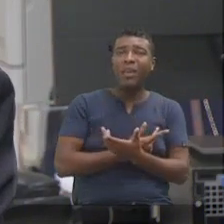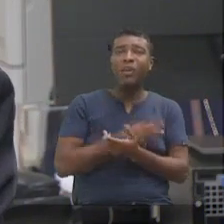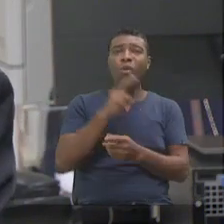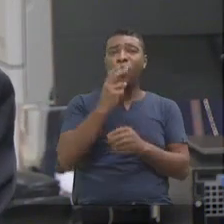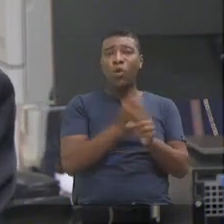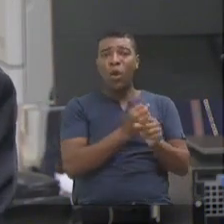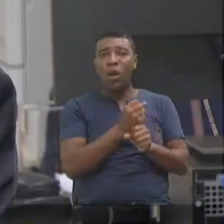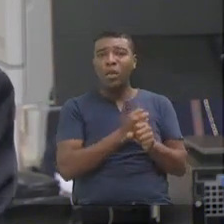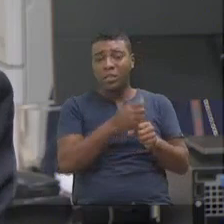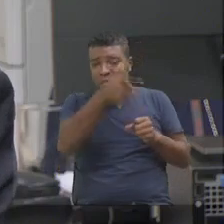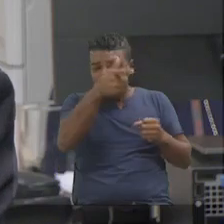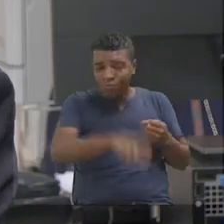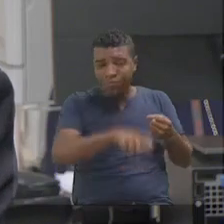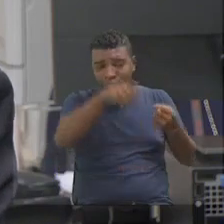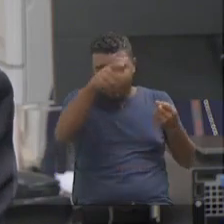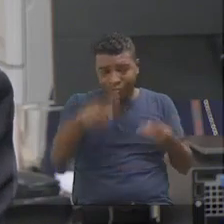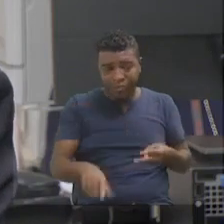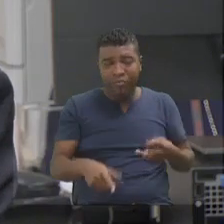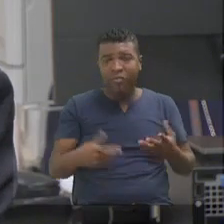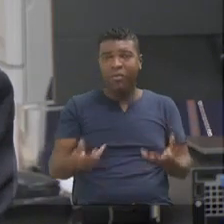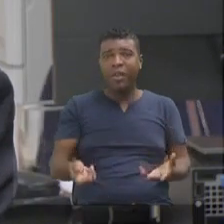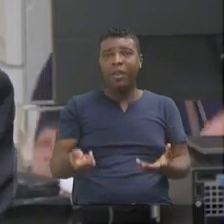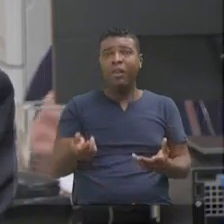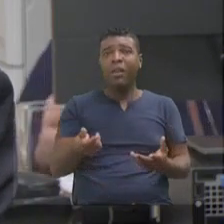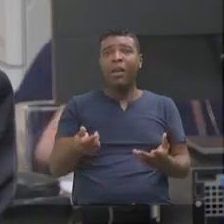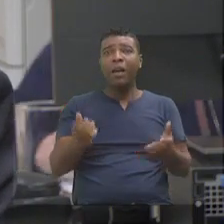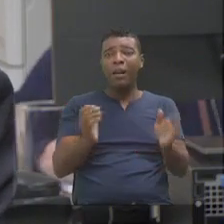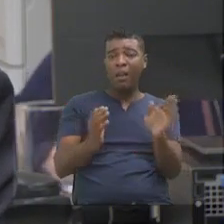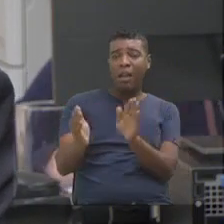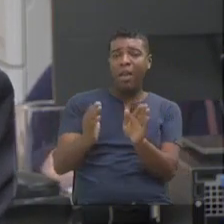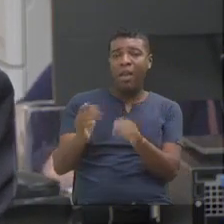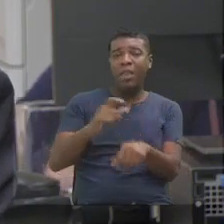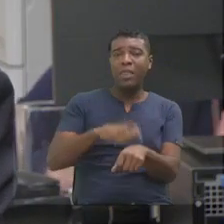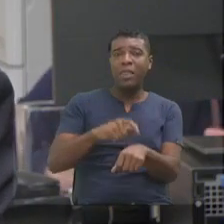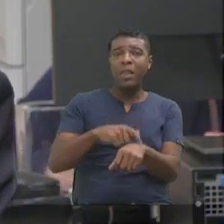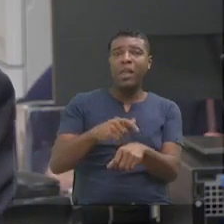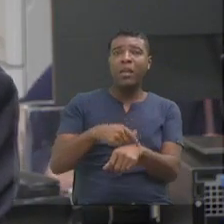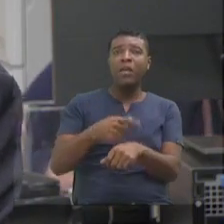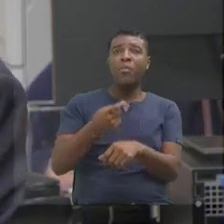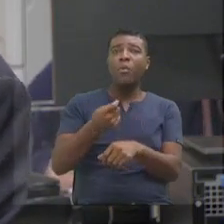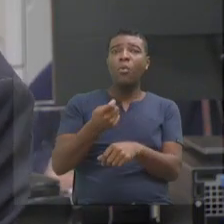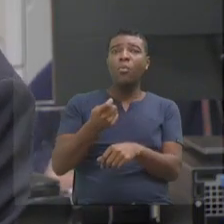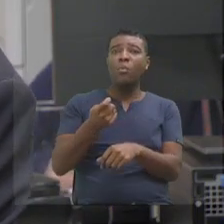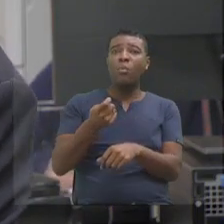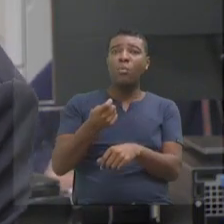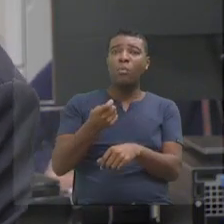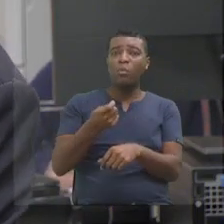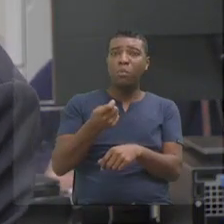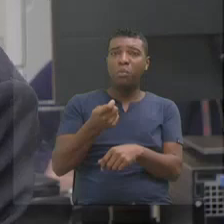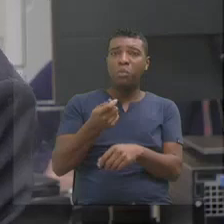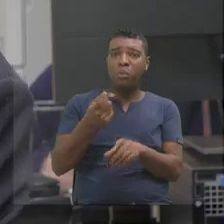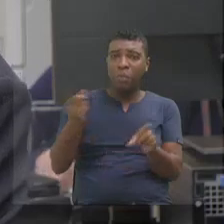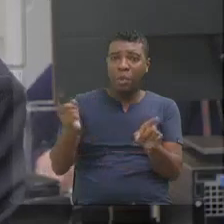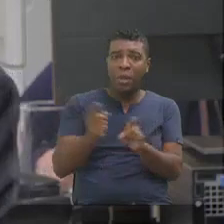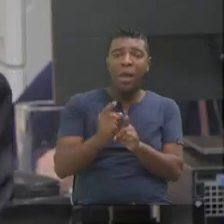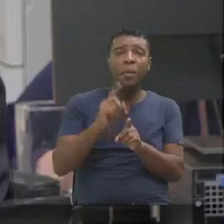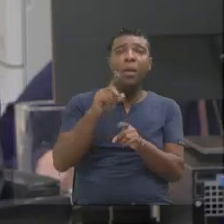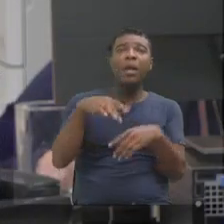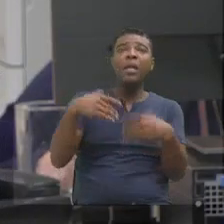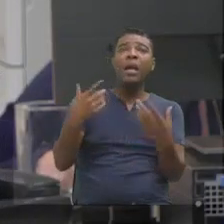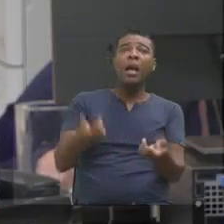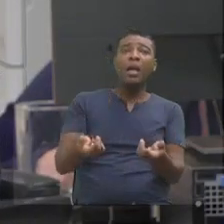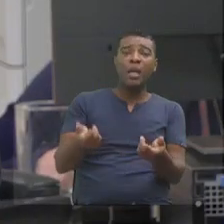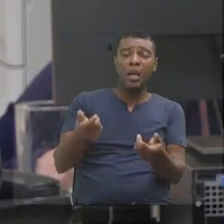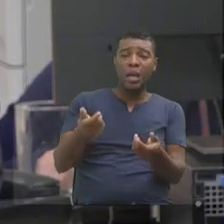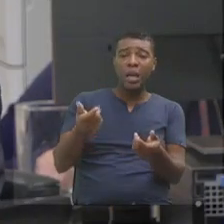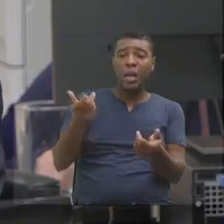consecutivos concentrado em pouca época do ano poucos dias o corpo de bombeiro tinha que pegar o paciente fazer isso três vezes